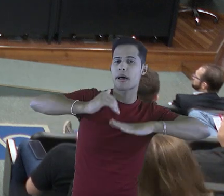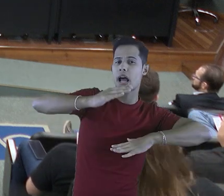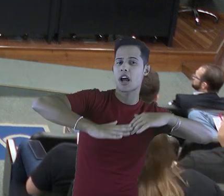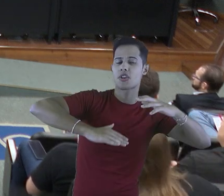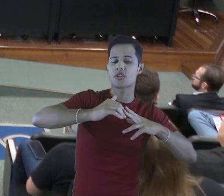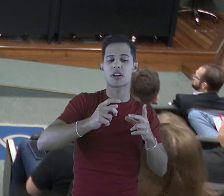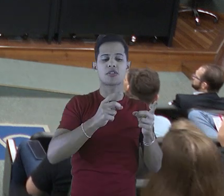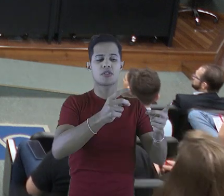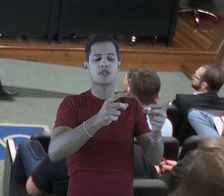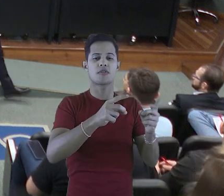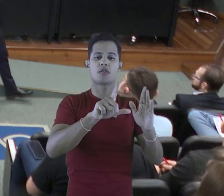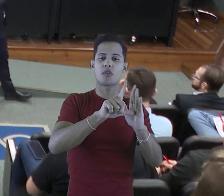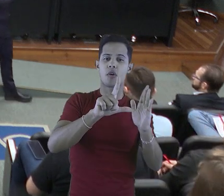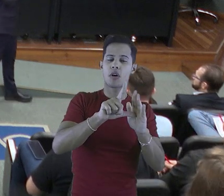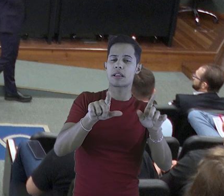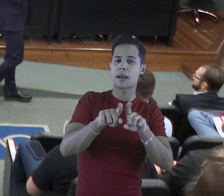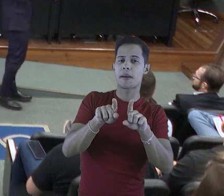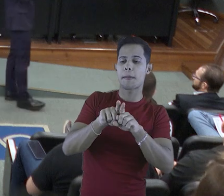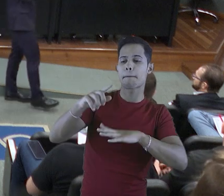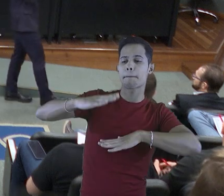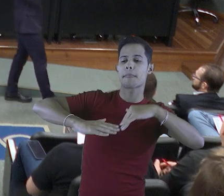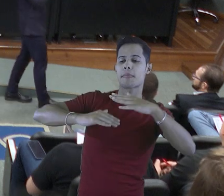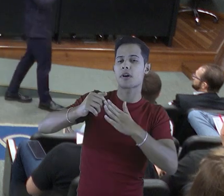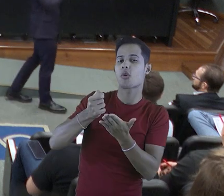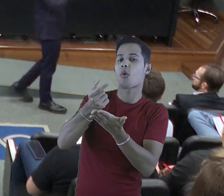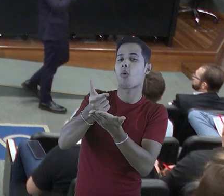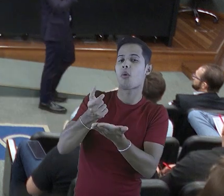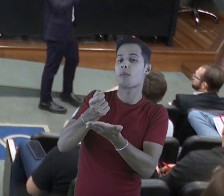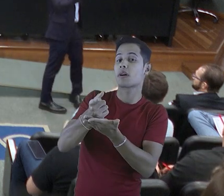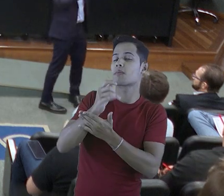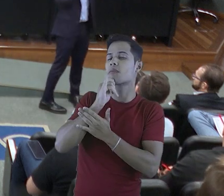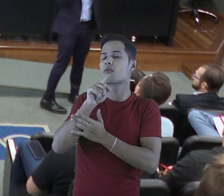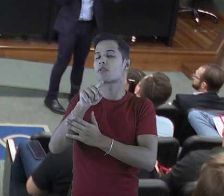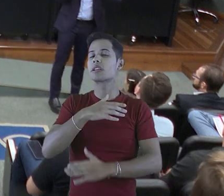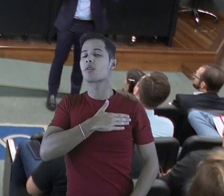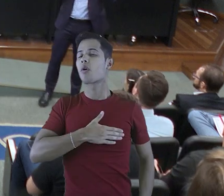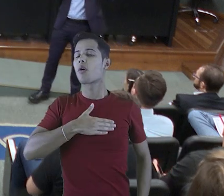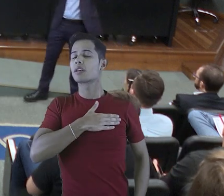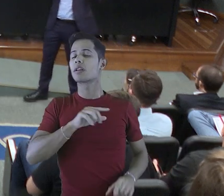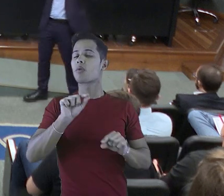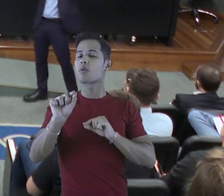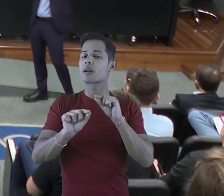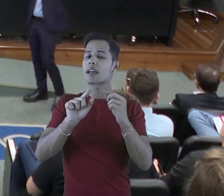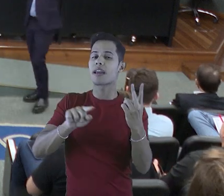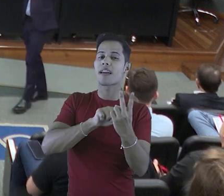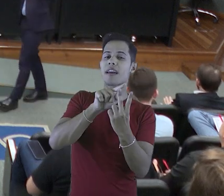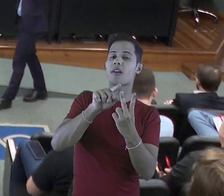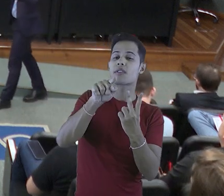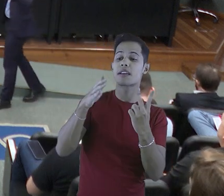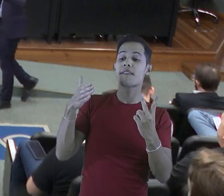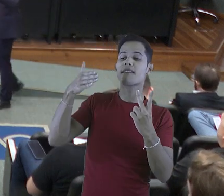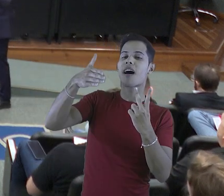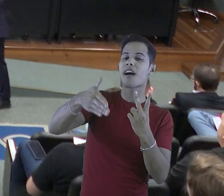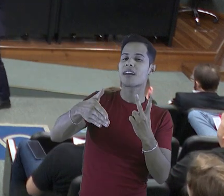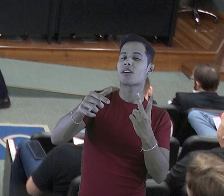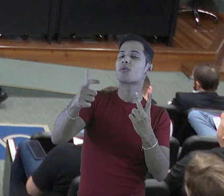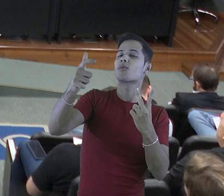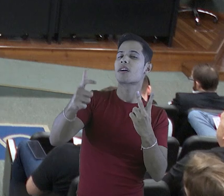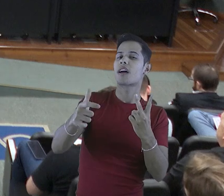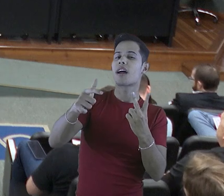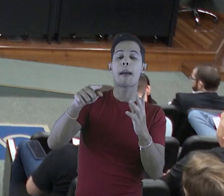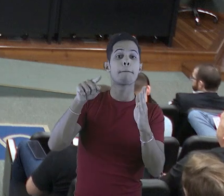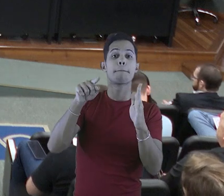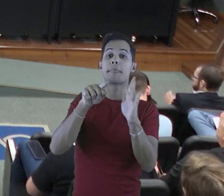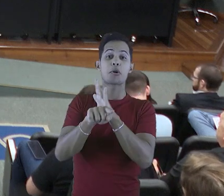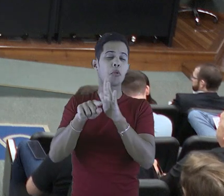comerciais, práticas de consumidoria, do que você gosta. Onde é que você vai? Algumas perguntinhas, nada a ver. Que